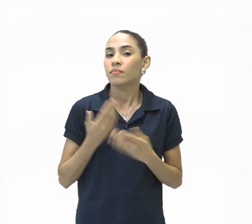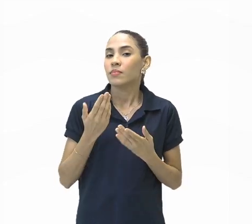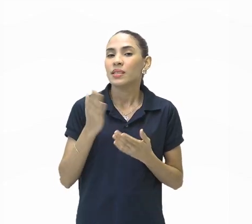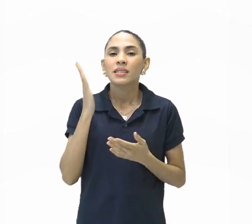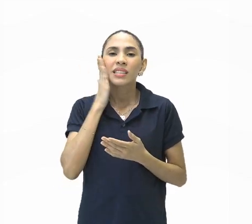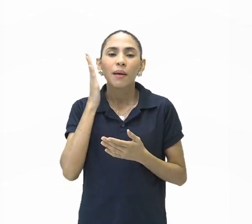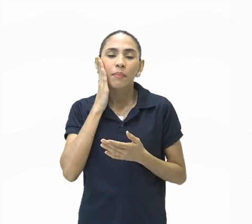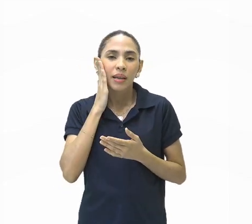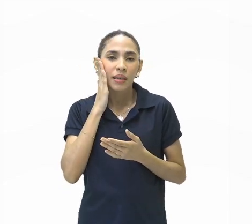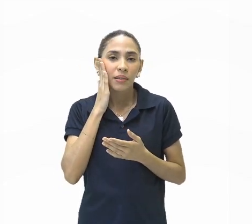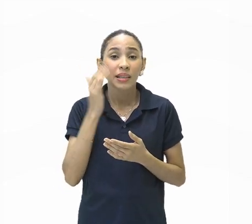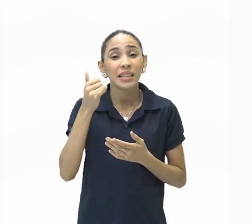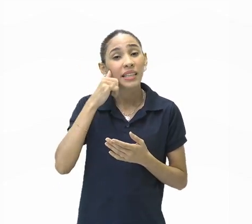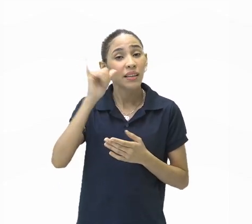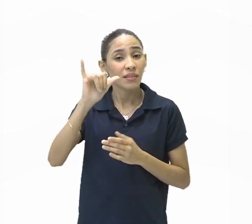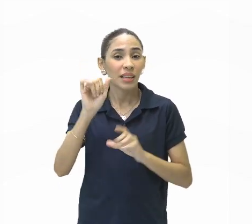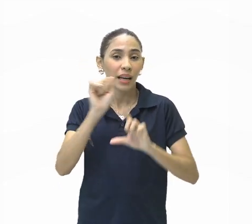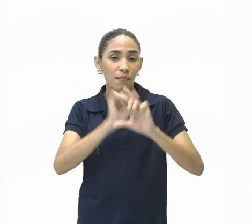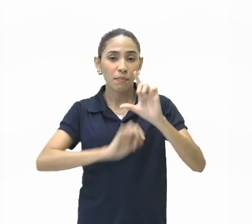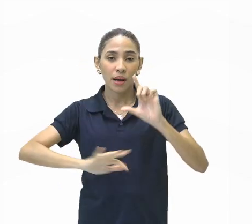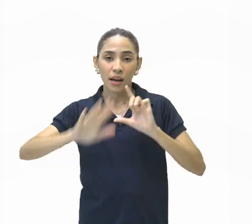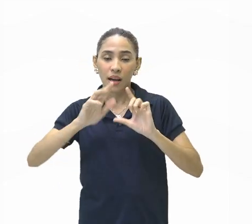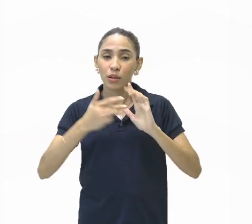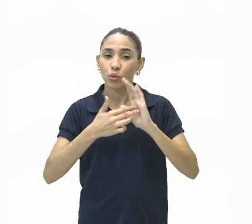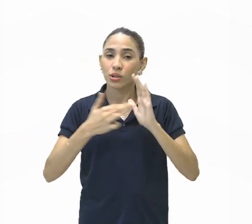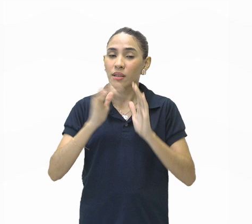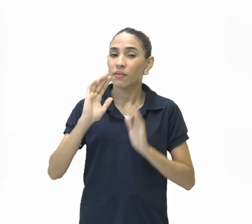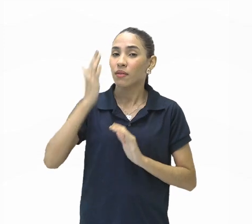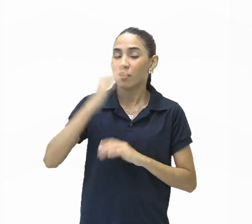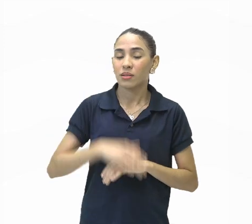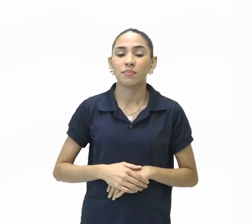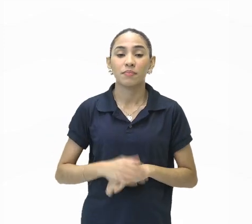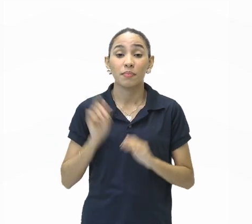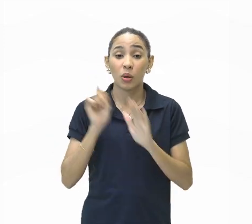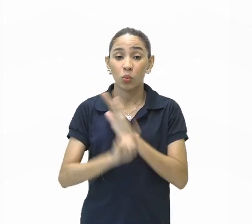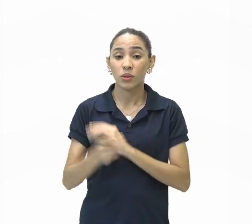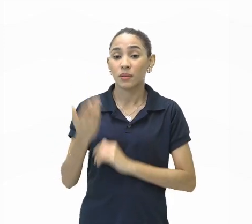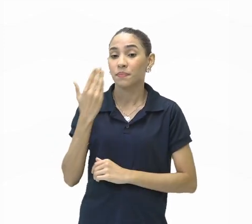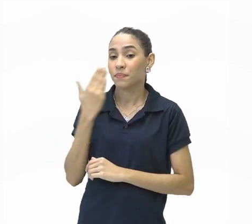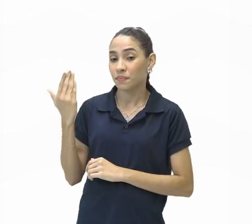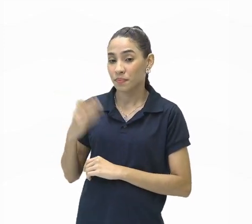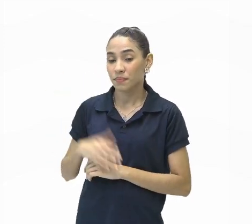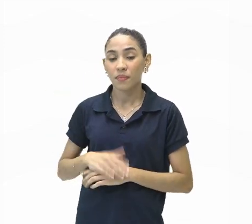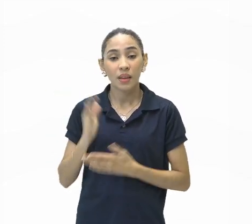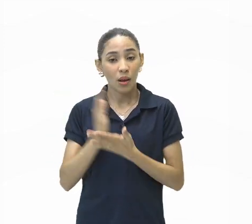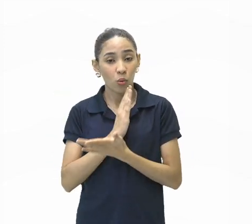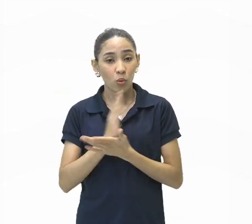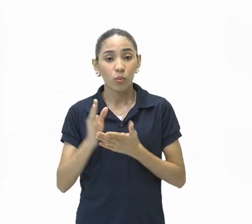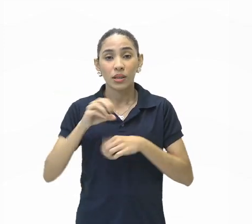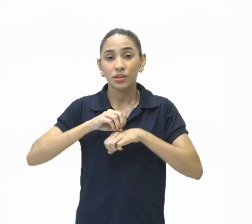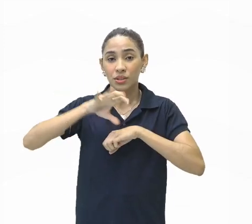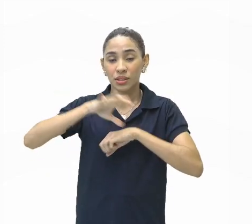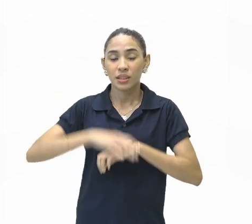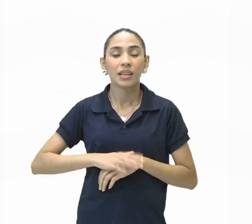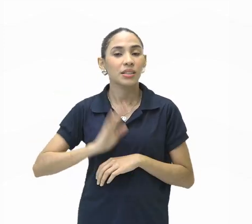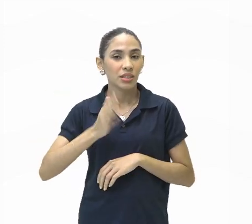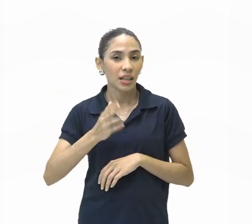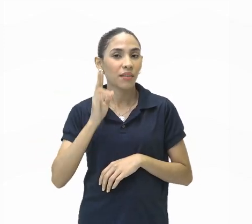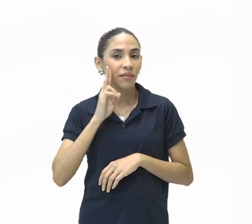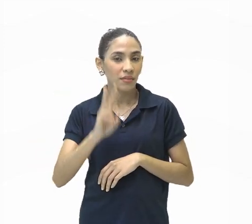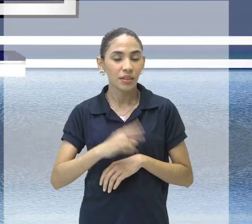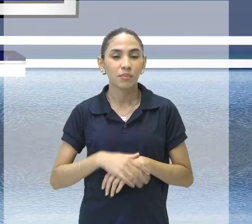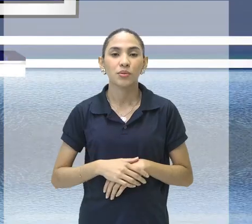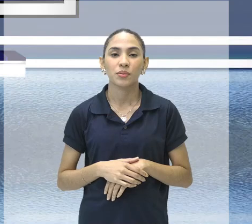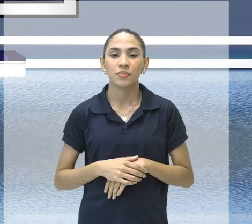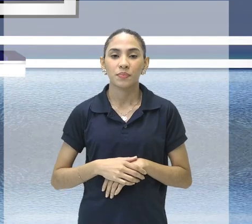identificar e não compartilhar fake news, né? Pergunto a vocês. Então eu vou trazer aqui algumas dicas, né? Nós já vimos algumas dicas